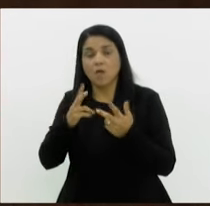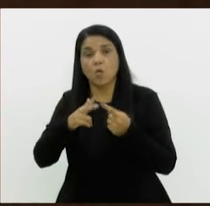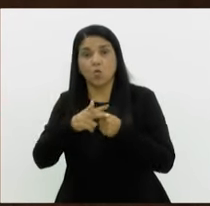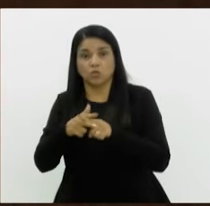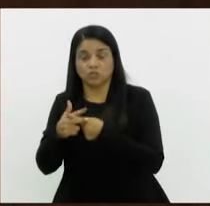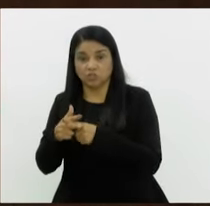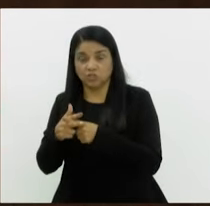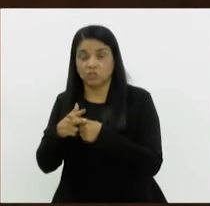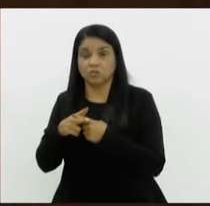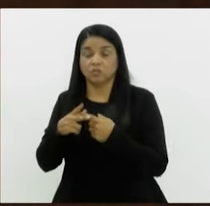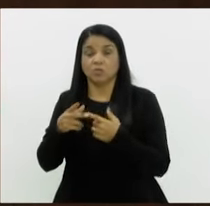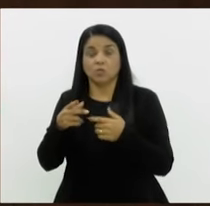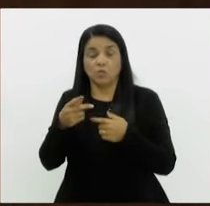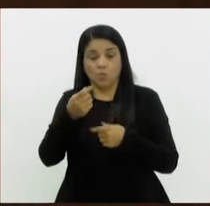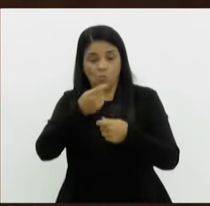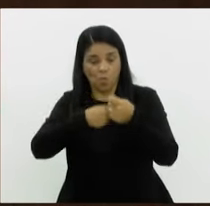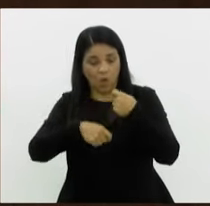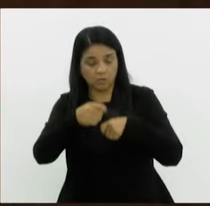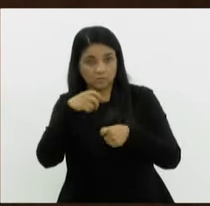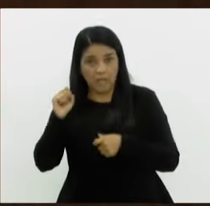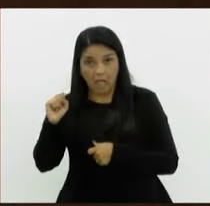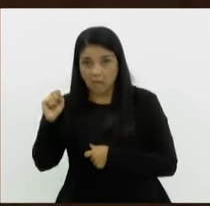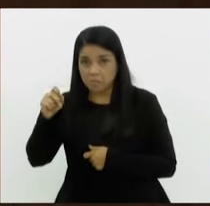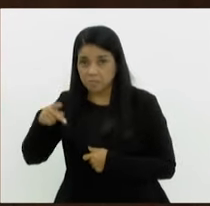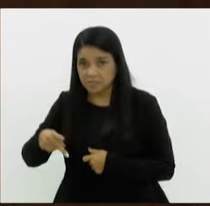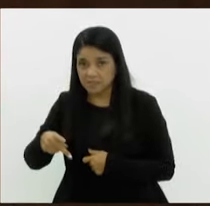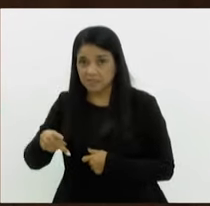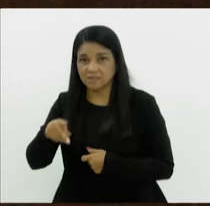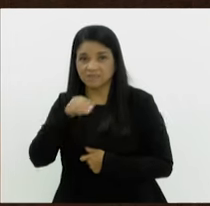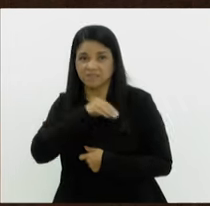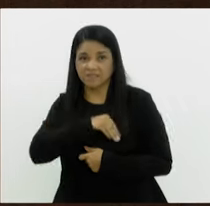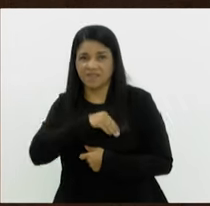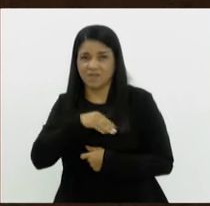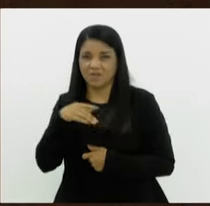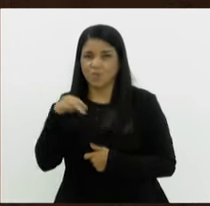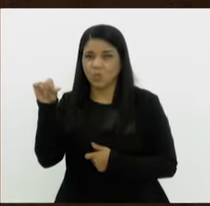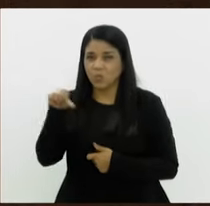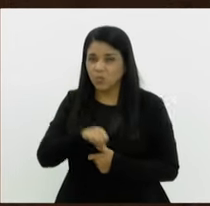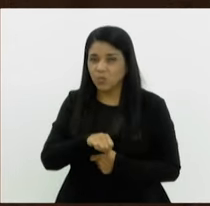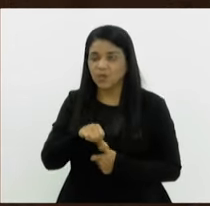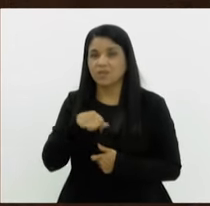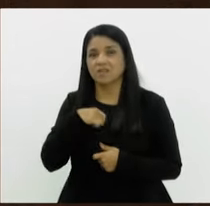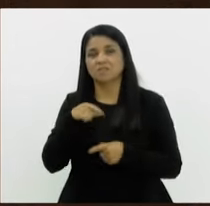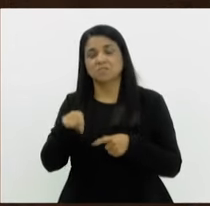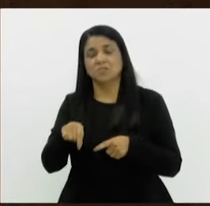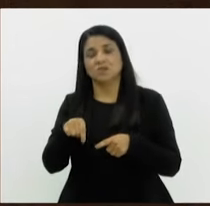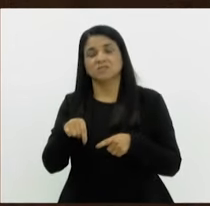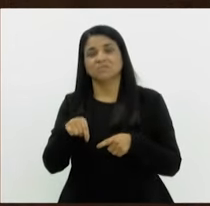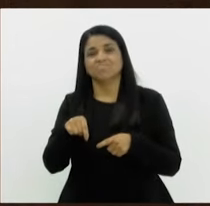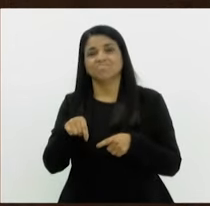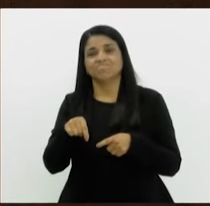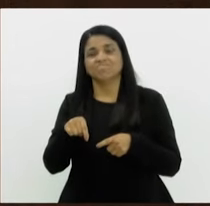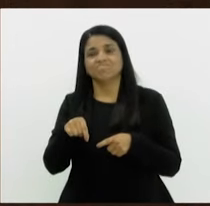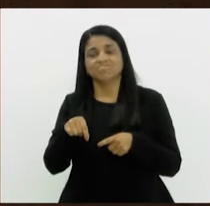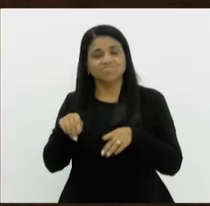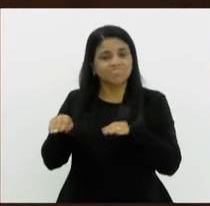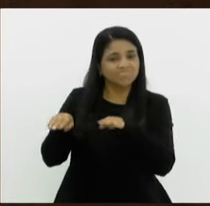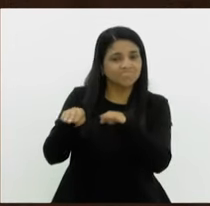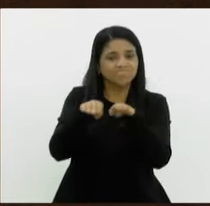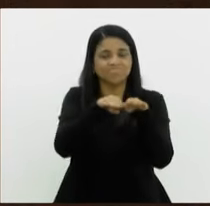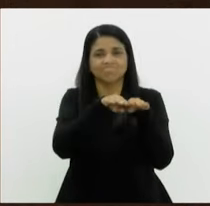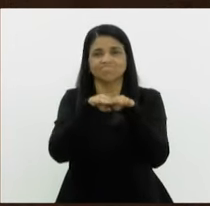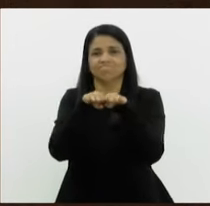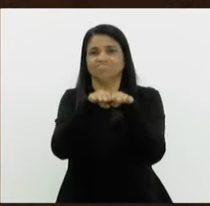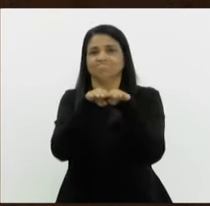aposenta muito mal, ele pode não estar no administrativo, pode estar na ponta. Então, a gente só queria unificar isso, tornar todos